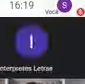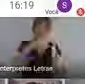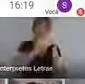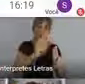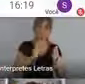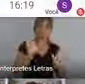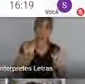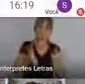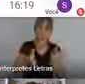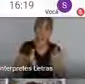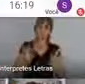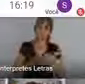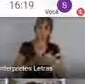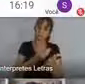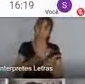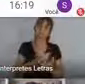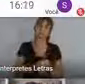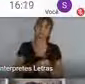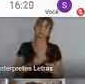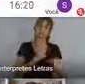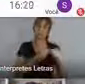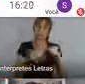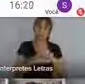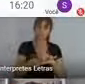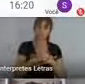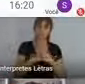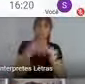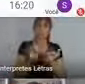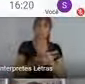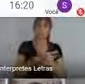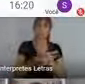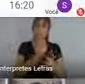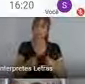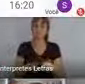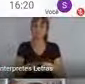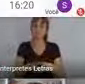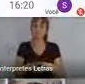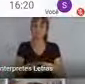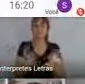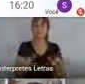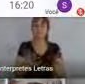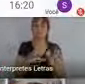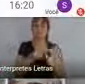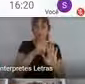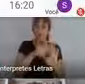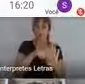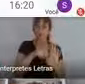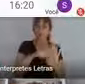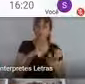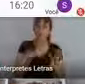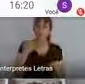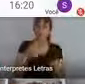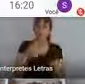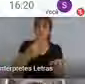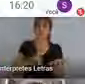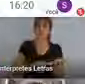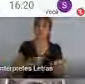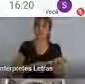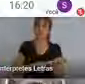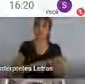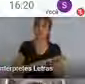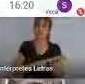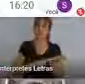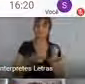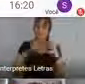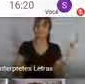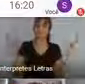nesse momento de pandemia, que é muito importante. E, para além disso, esse projeto ele também cumpre um papel ainda maior, né, que é o de debater